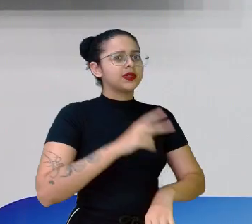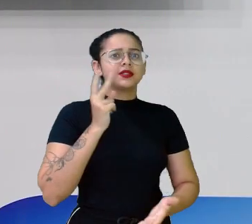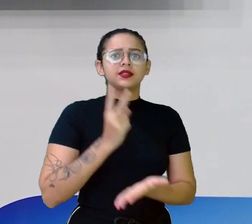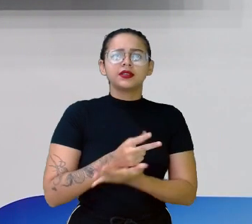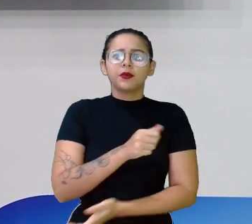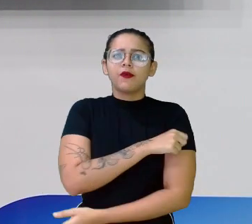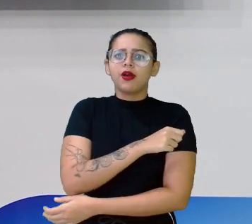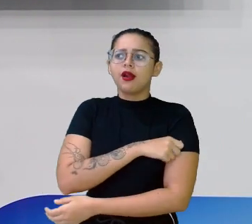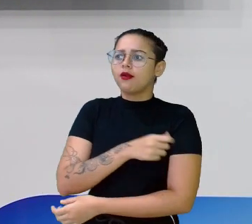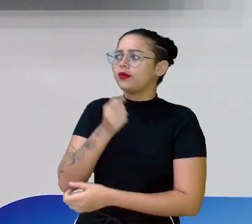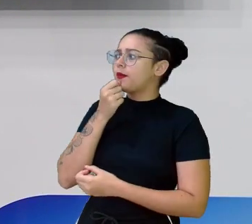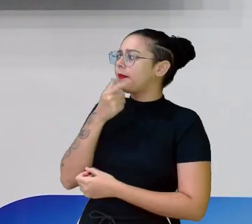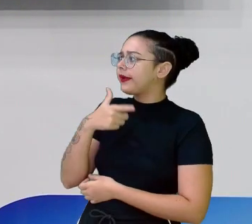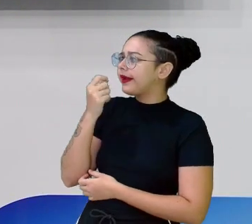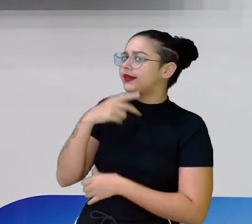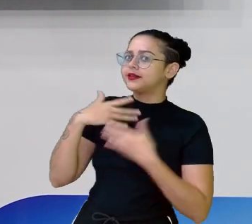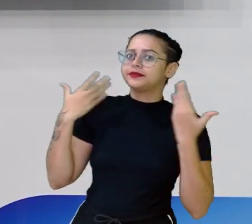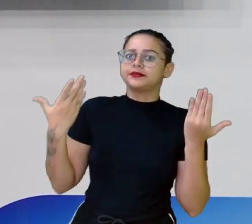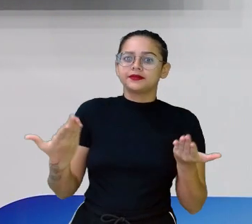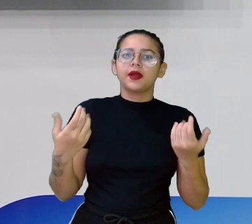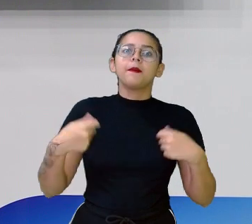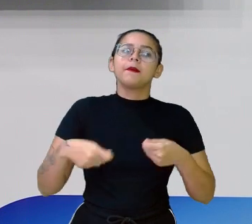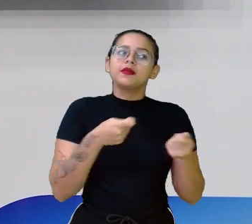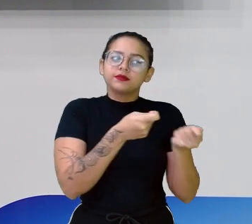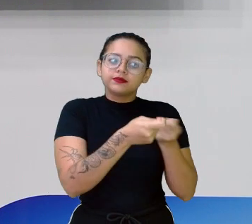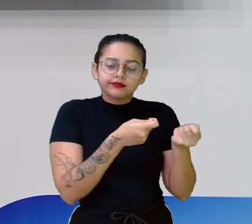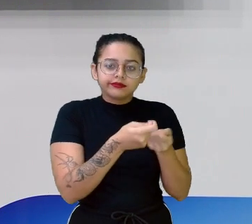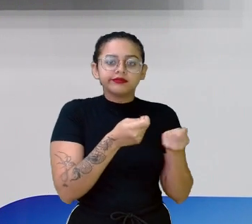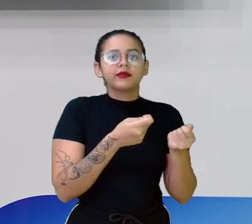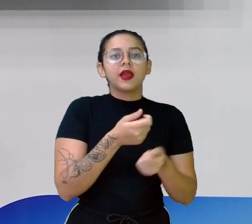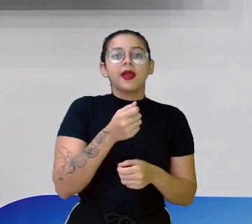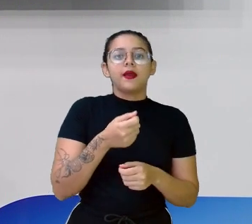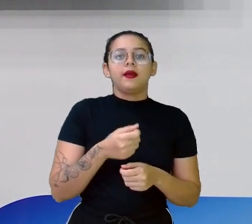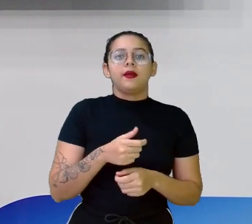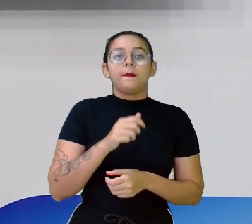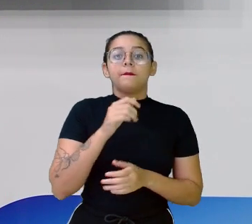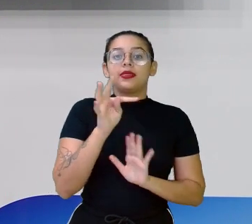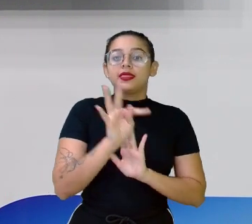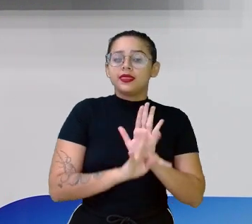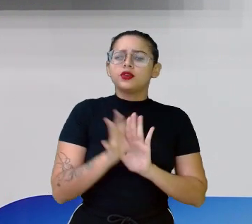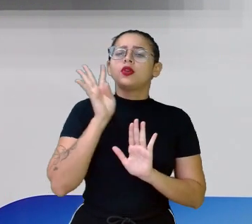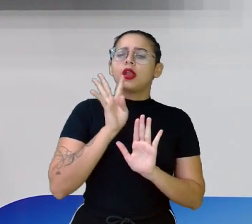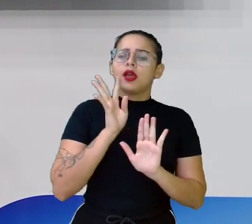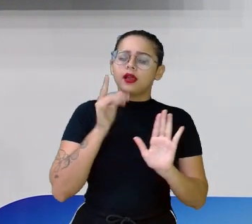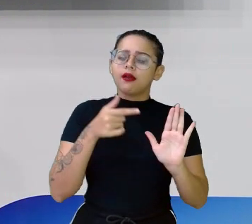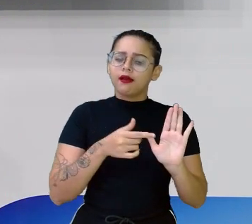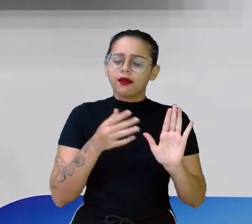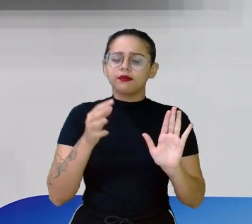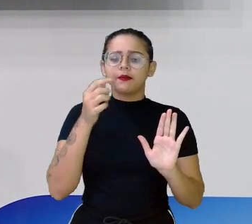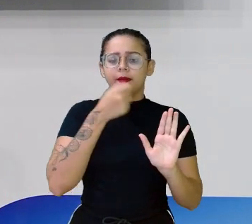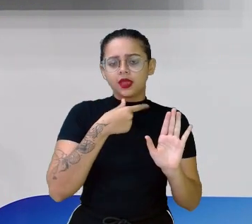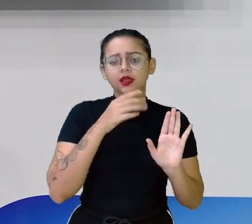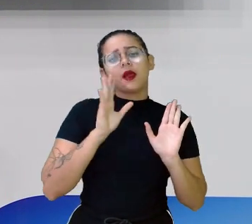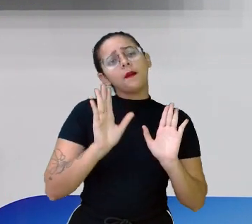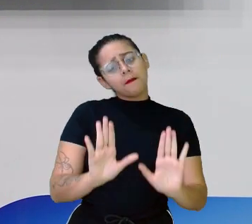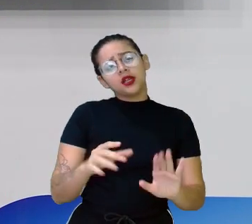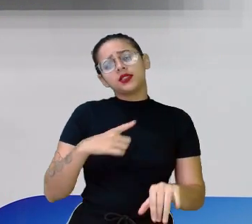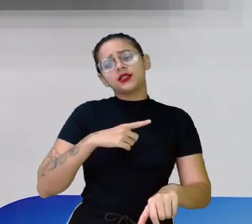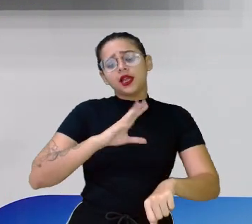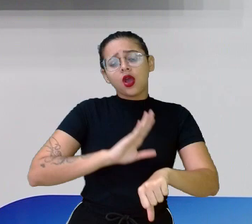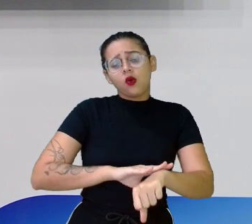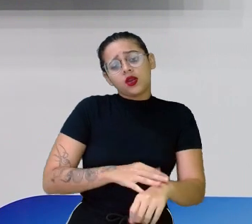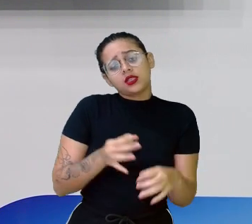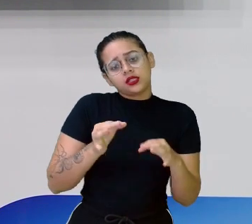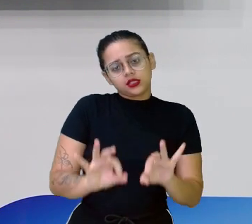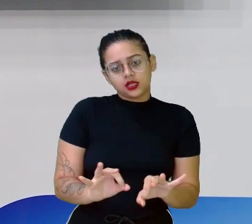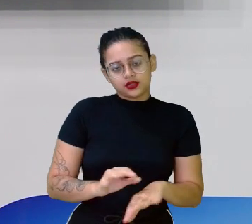sai com a piada, né? Isso aí a gente tem que maneirar. Piada é um texto bastante legal, a gente vai ver hoje, mas tem a hora certa, não é? Mas